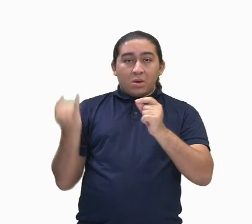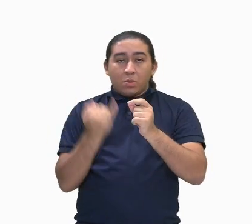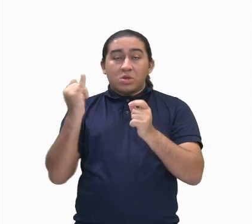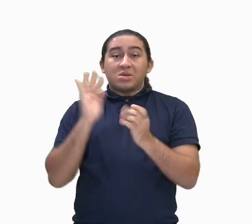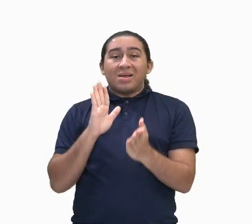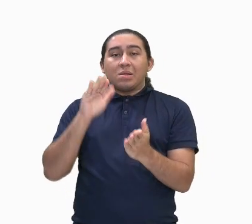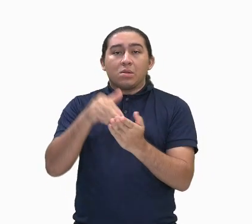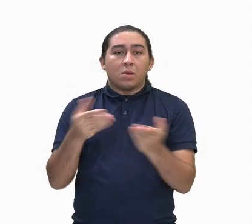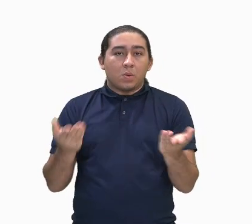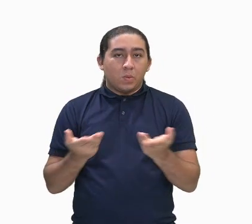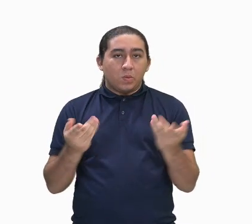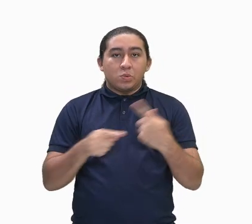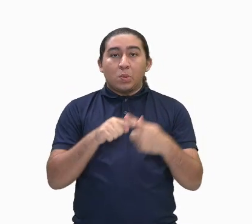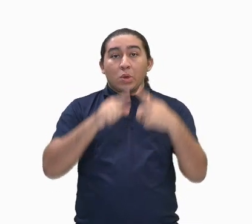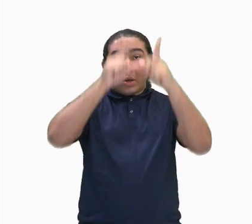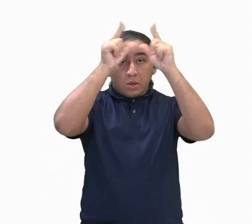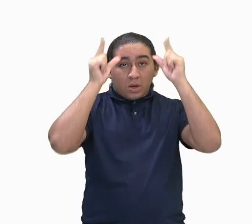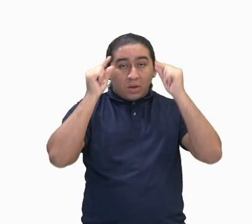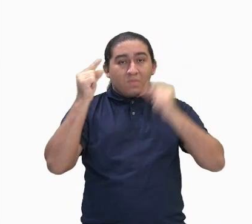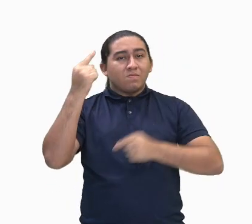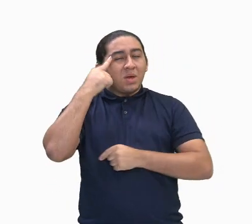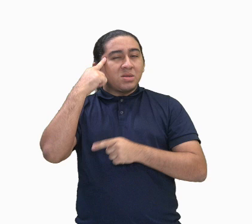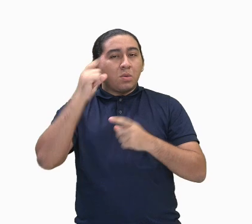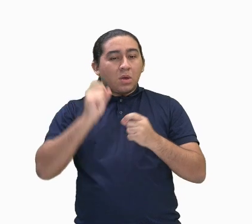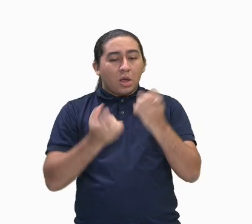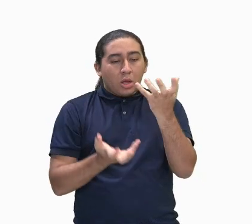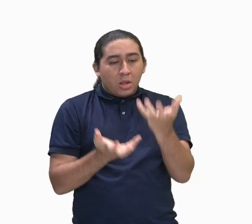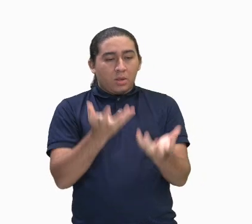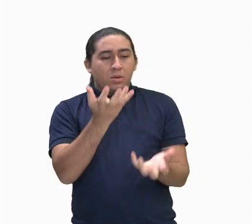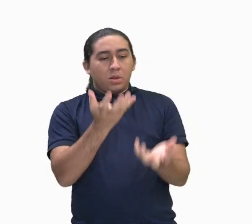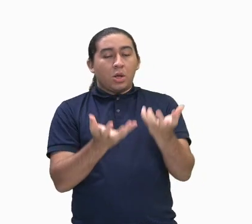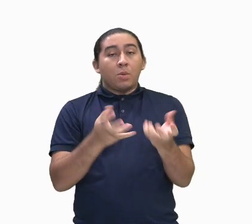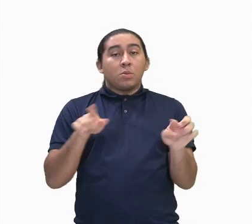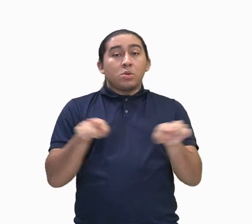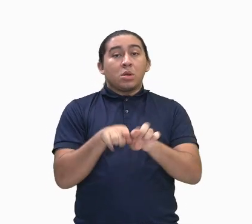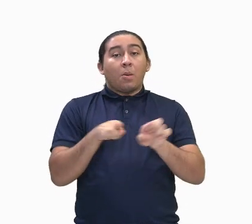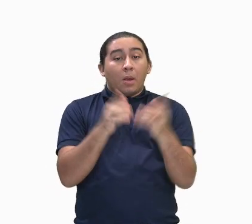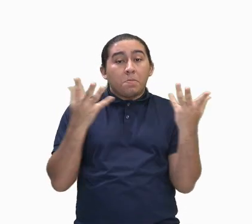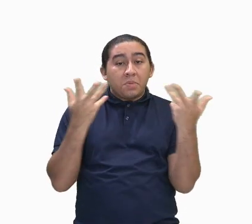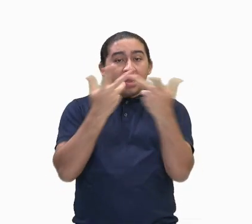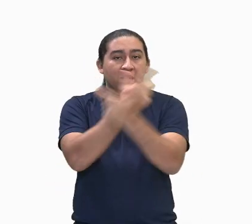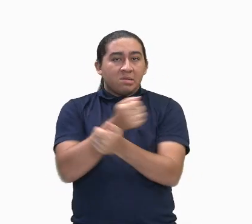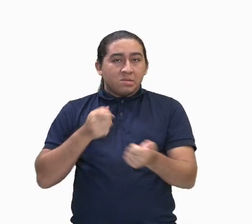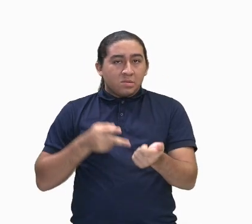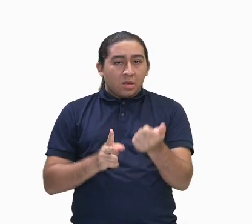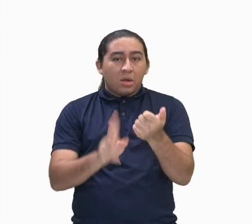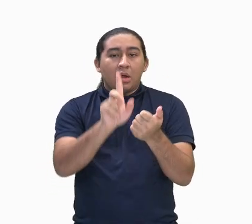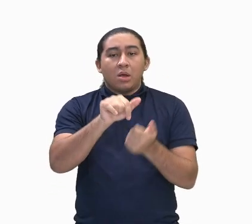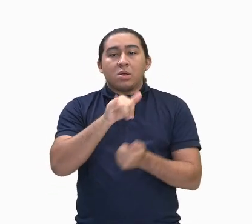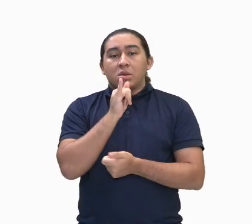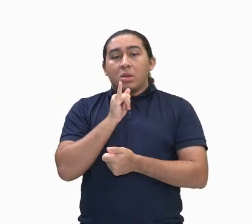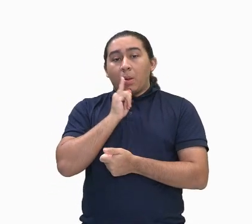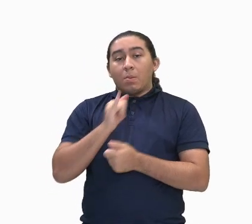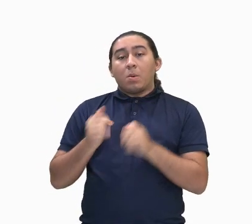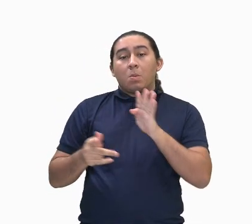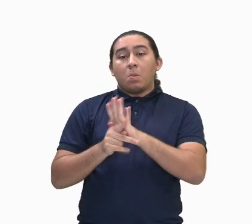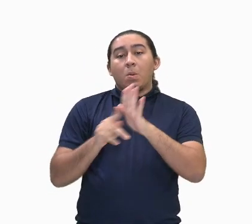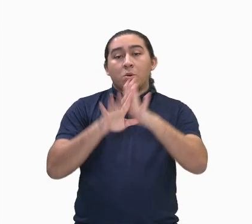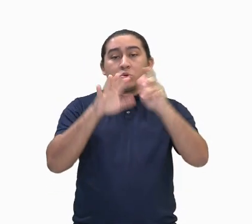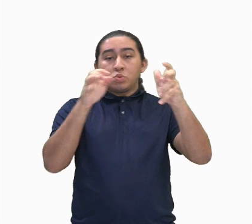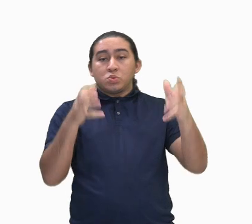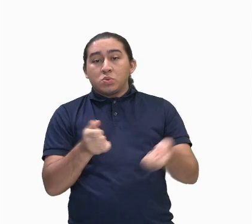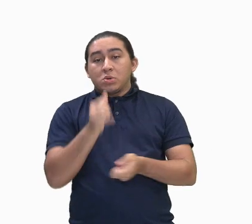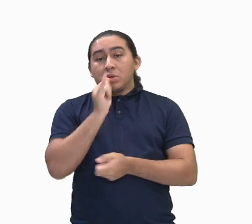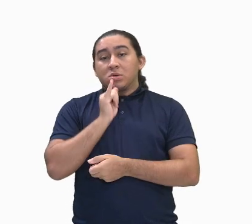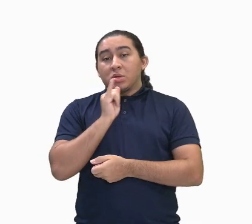gregos valorizavam a harmonia, a proporção e a beleza idealizada, como exemplificado em suas